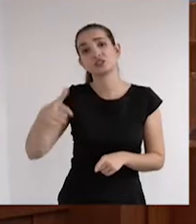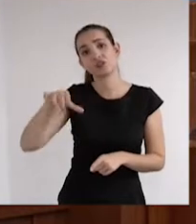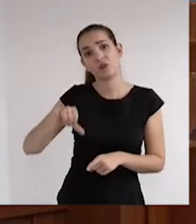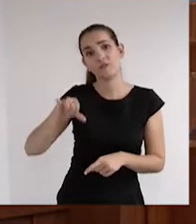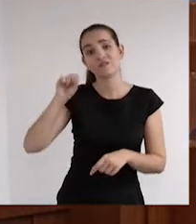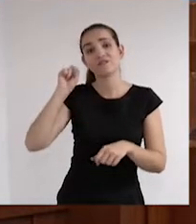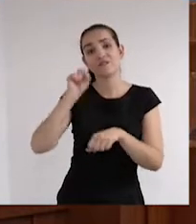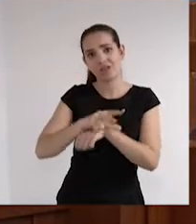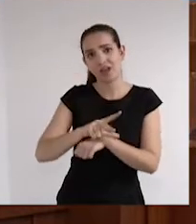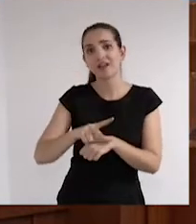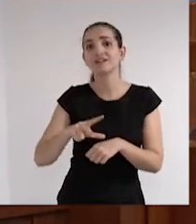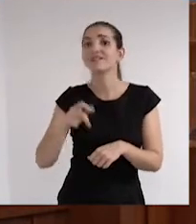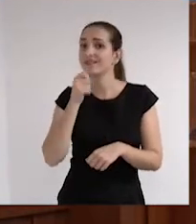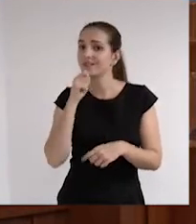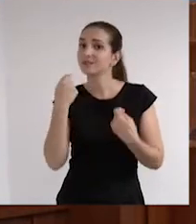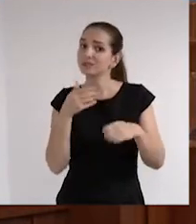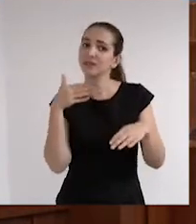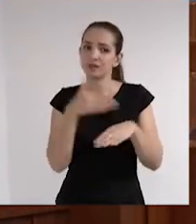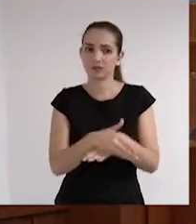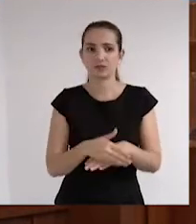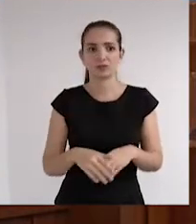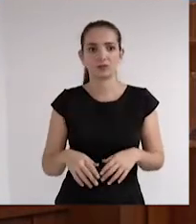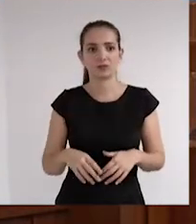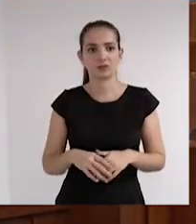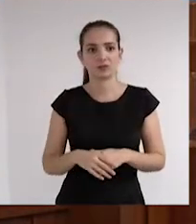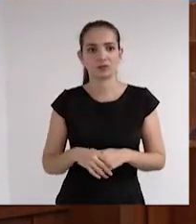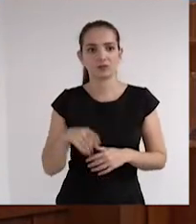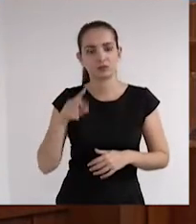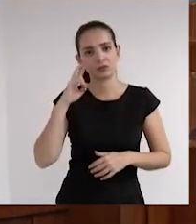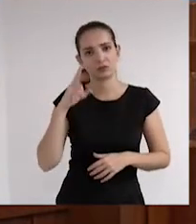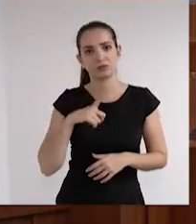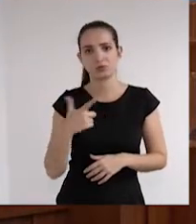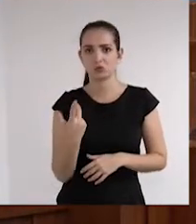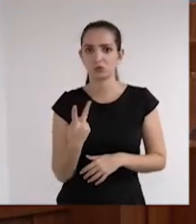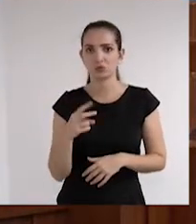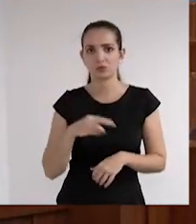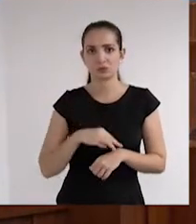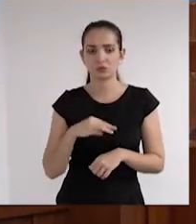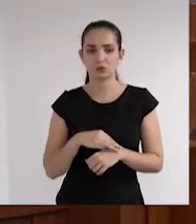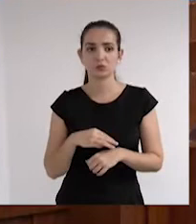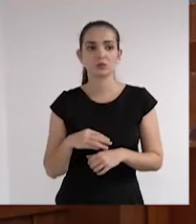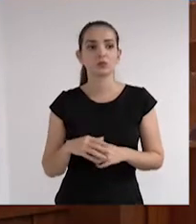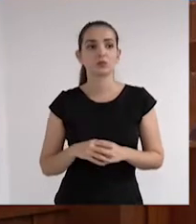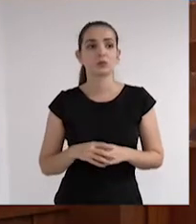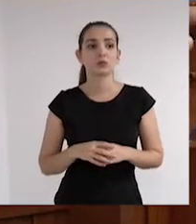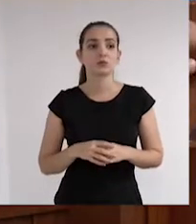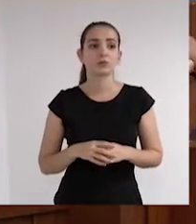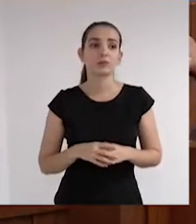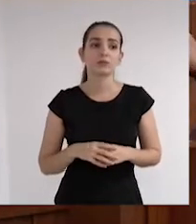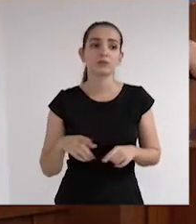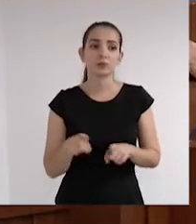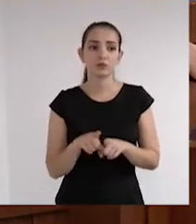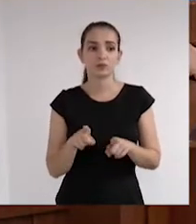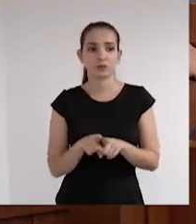que existem na estrutura. E no cargo de fiscal... O senhor tem 2 minutos para concluir, deputado. E no cargo de fiscal tributário